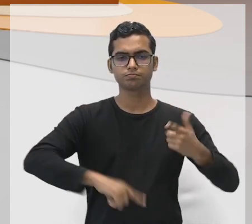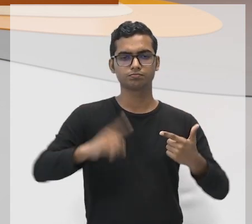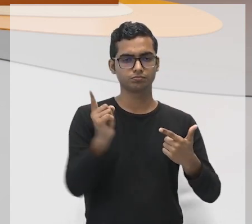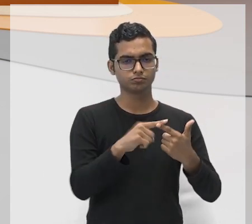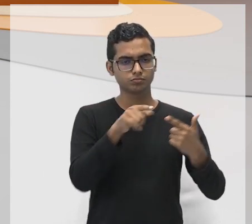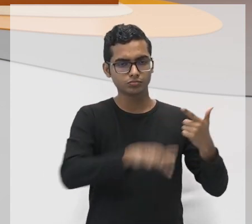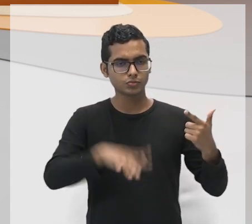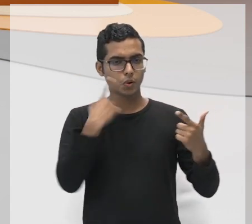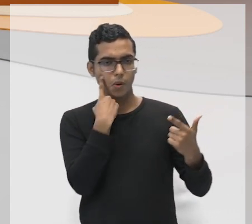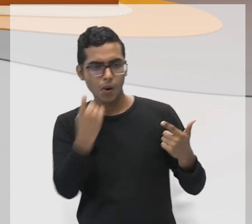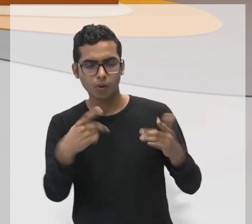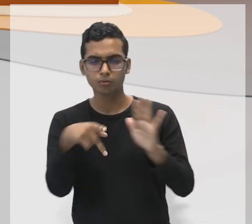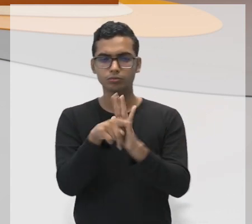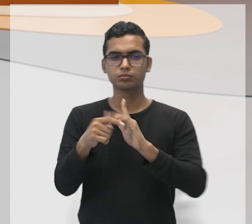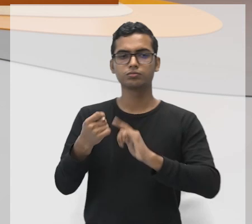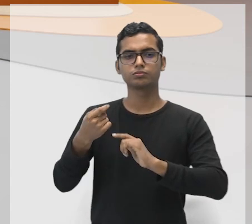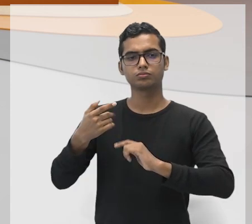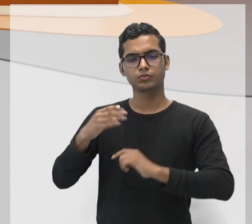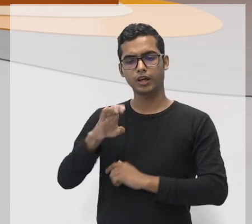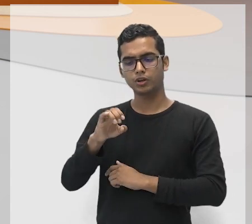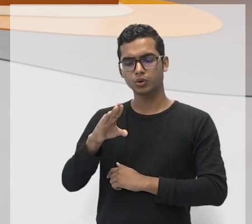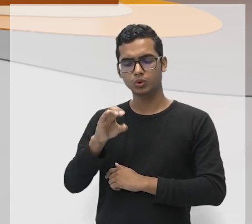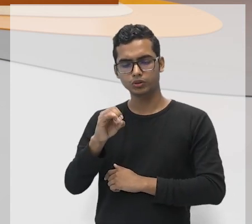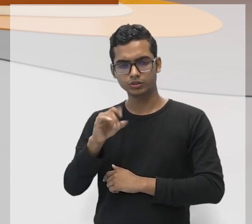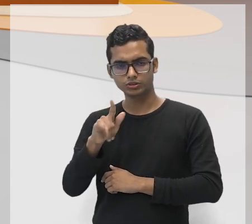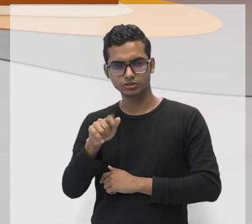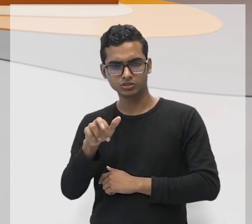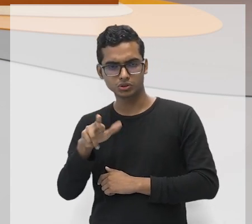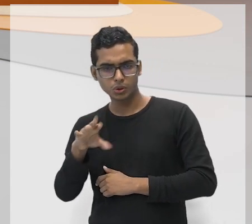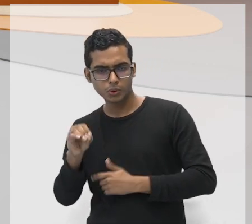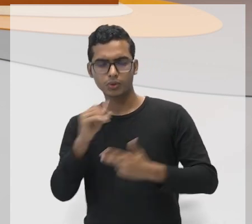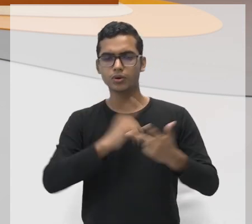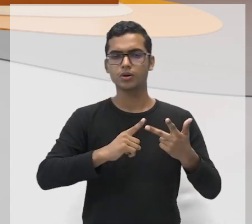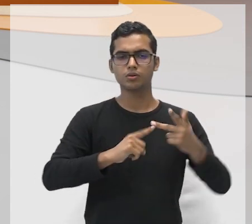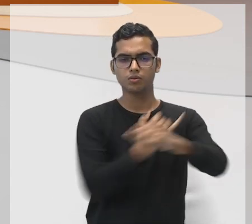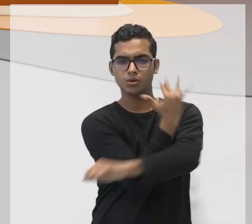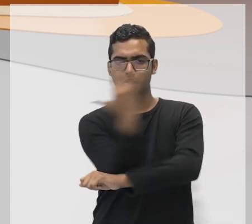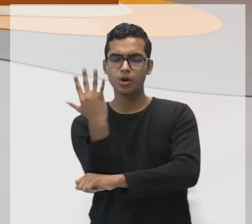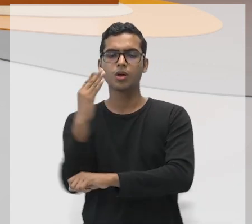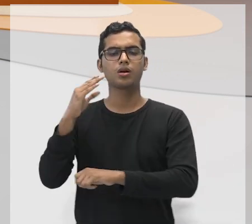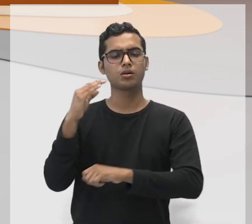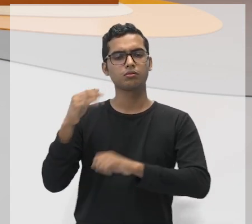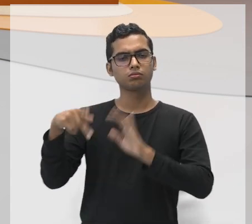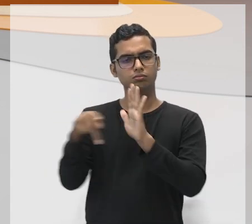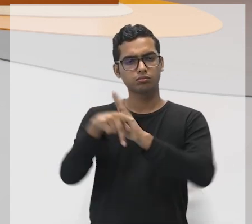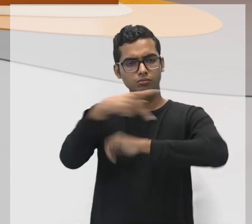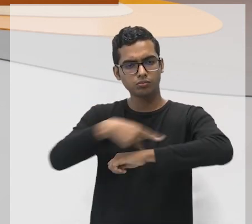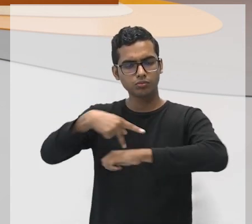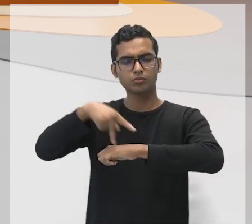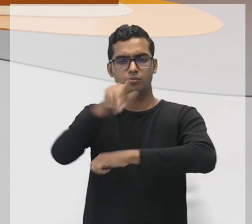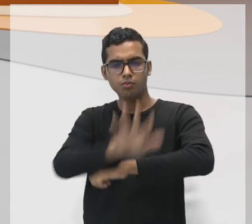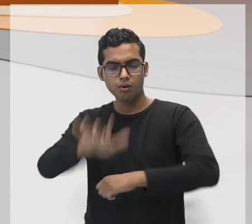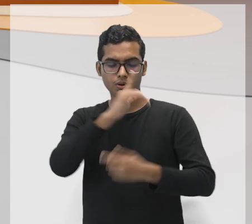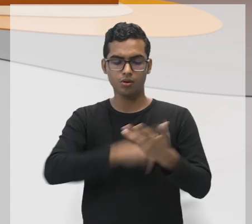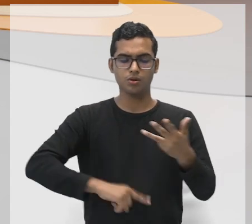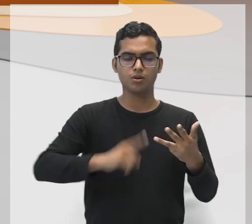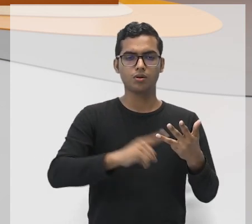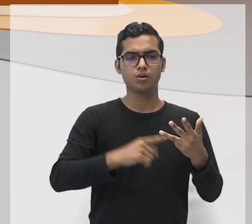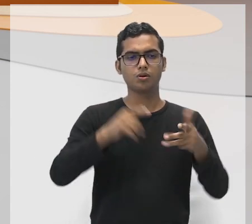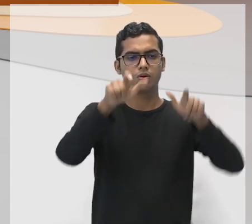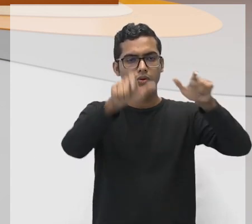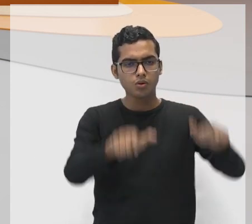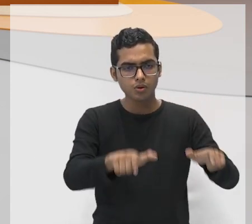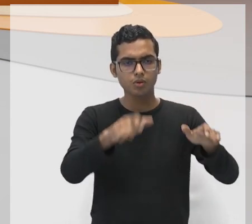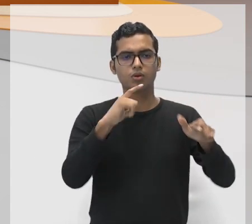relevante interesse ecológico, a floresta nacional, as reservas extrativistas, a